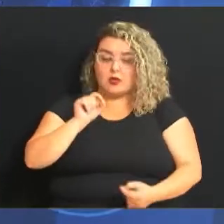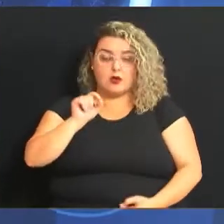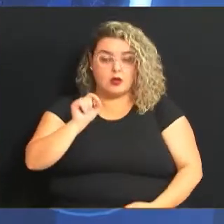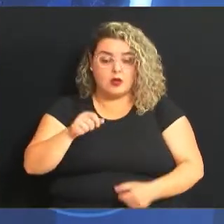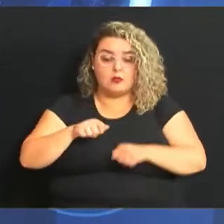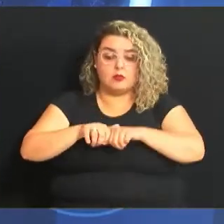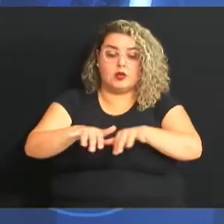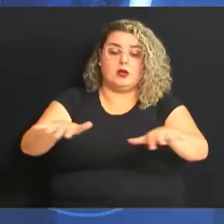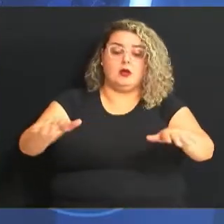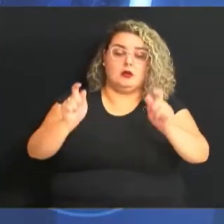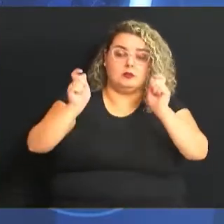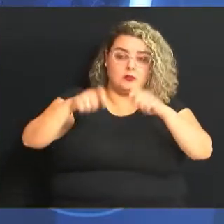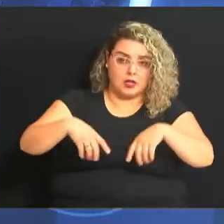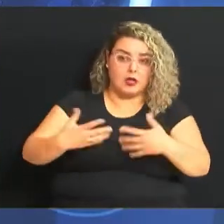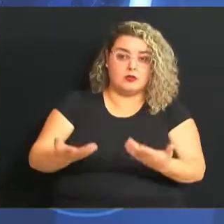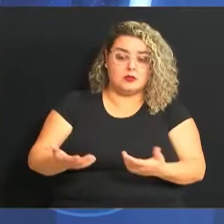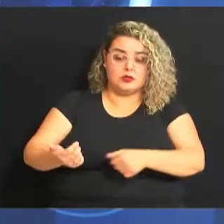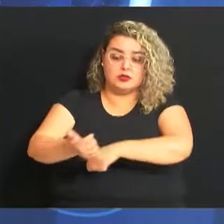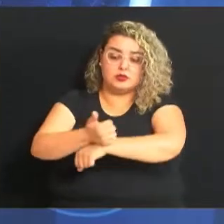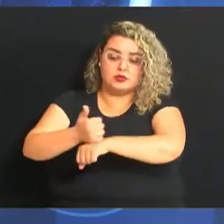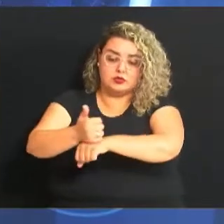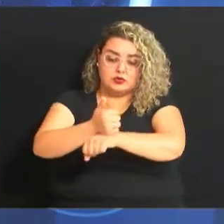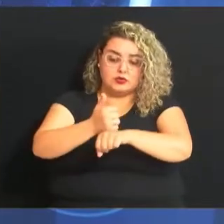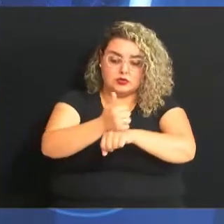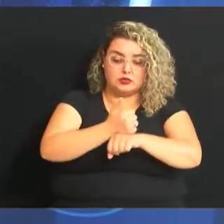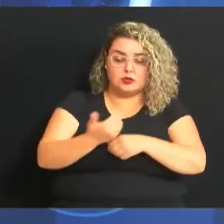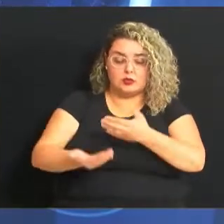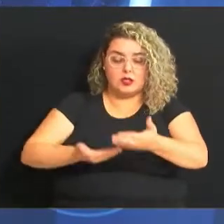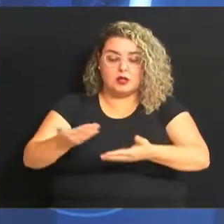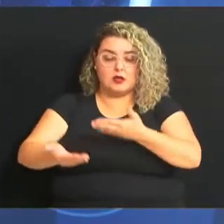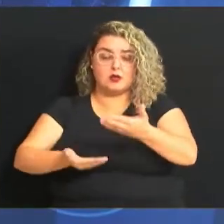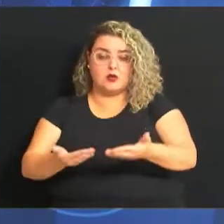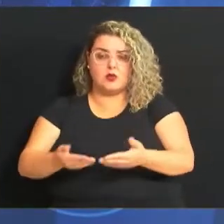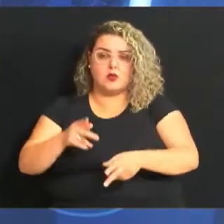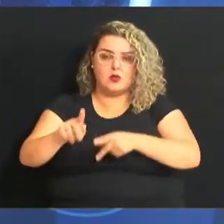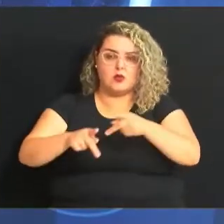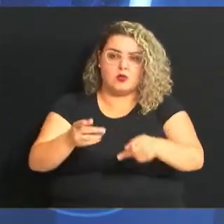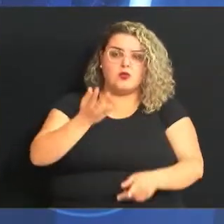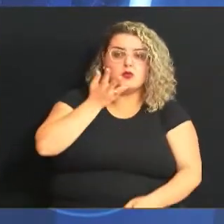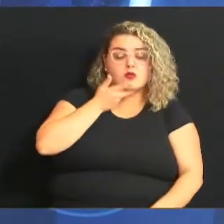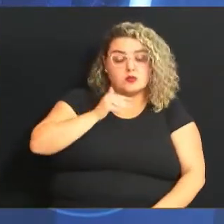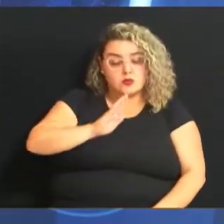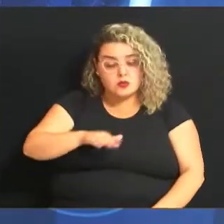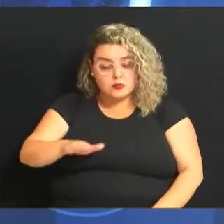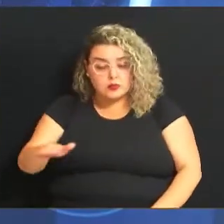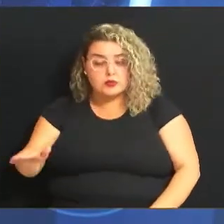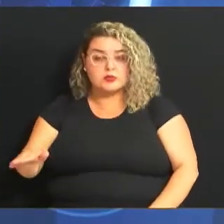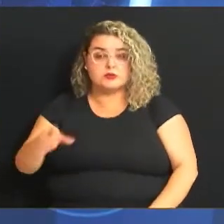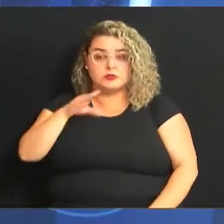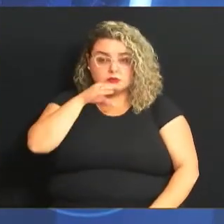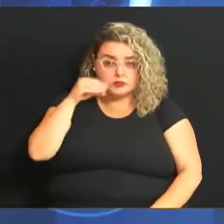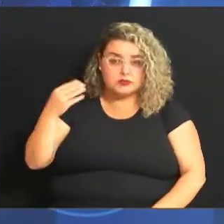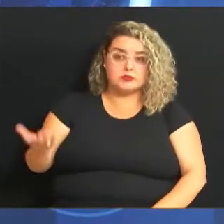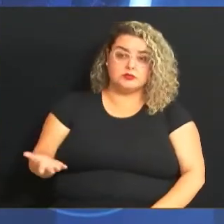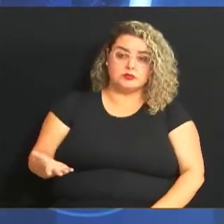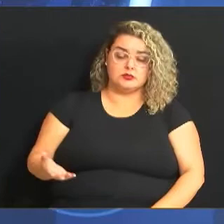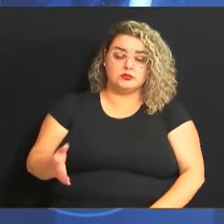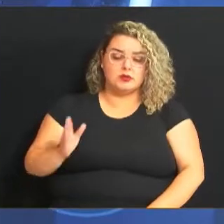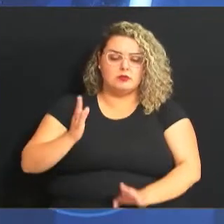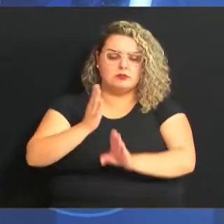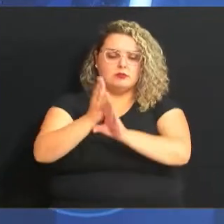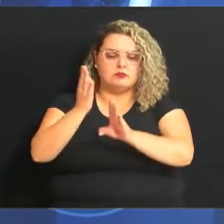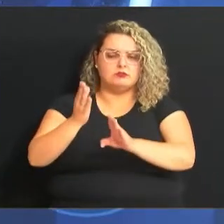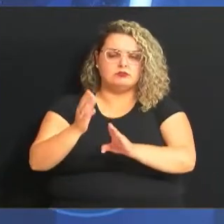a capacitação dos profissionais que lidam com o público infanto-juvenil na identificação de casos de